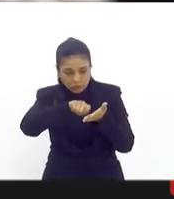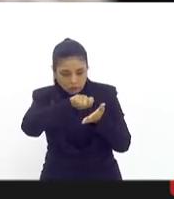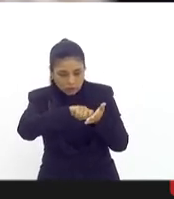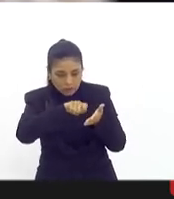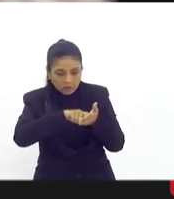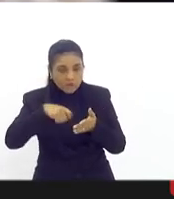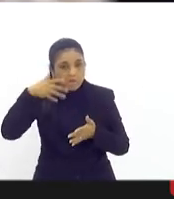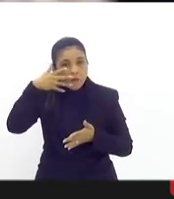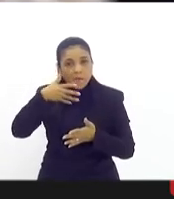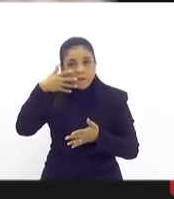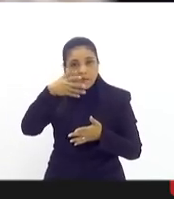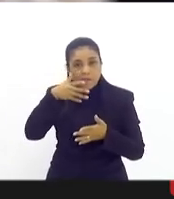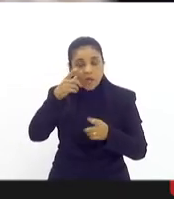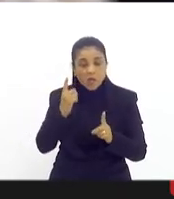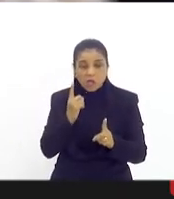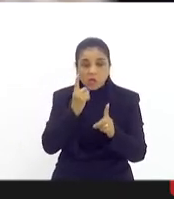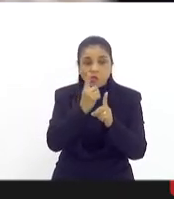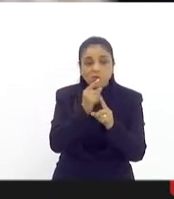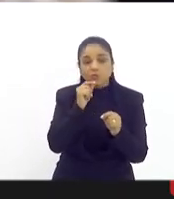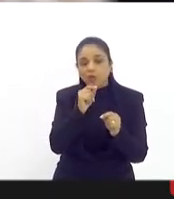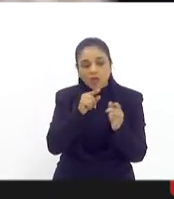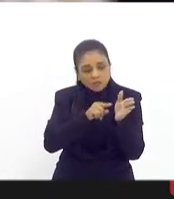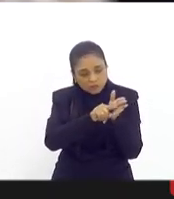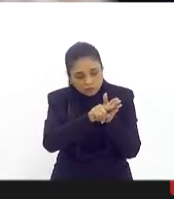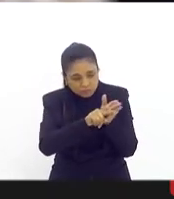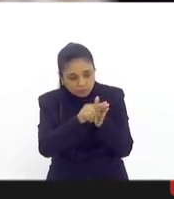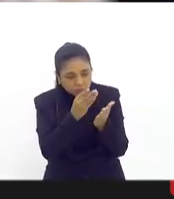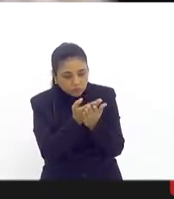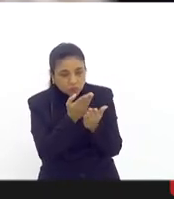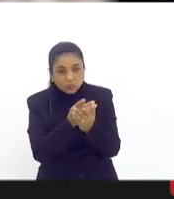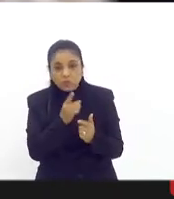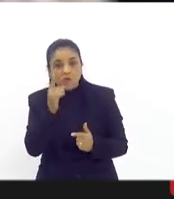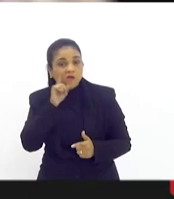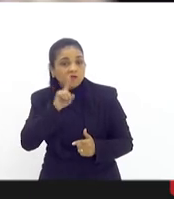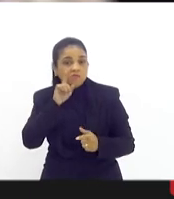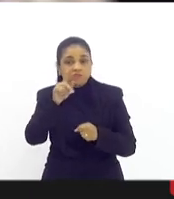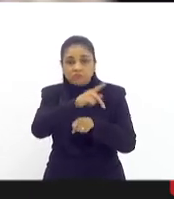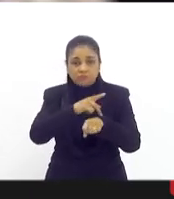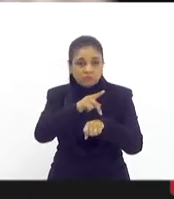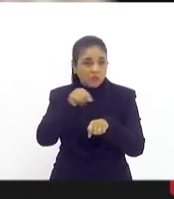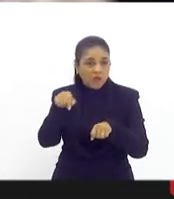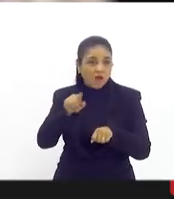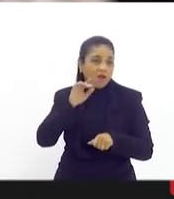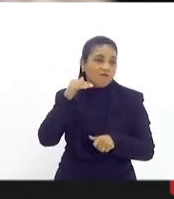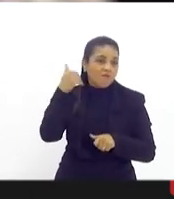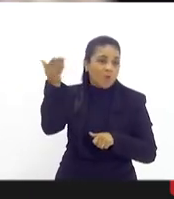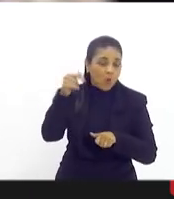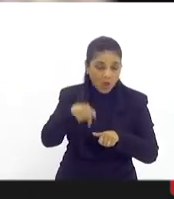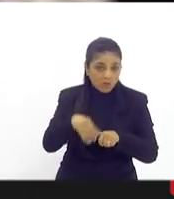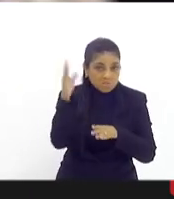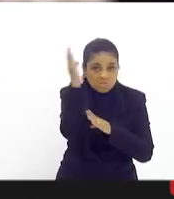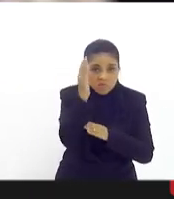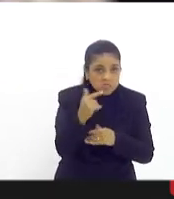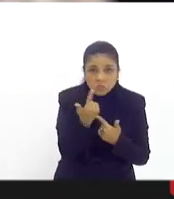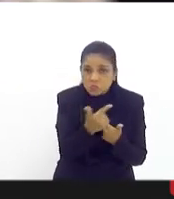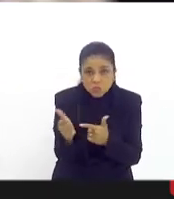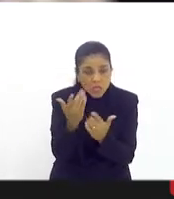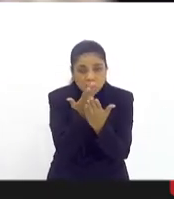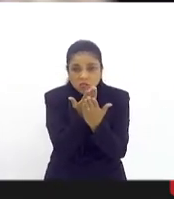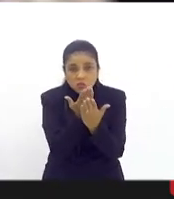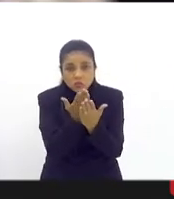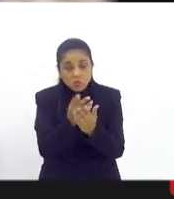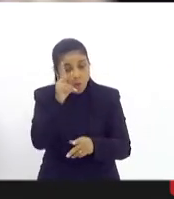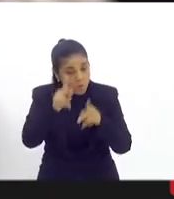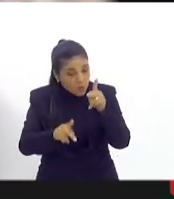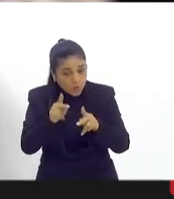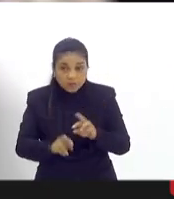só encontro estudo de Oxford ou dos Estados Unidos. Não há estudo brasileiro. As populações são